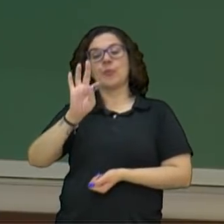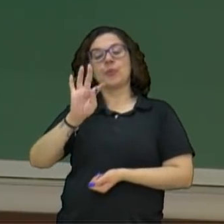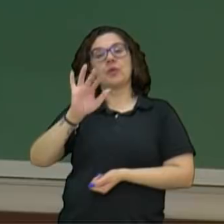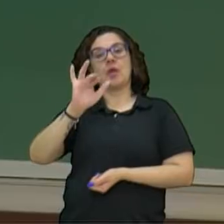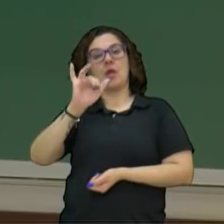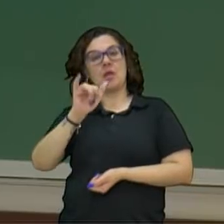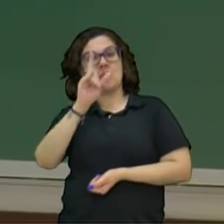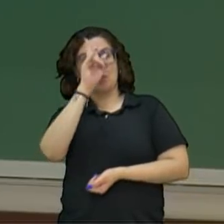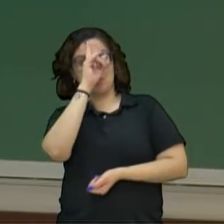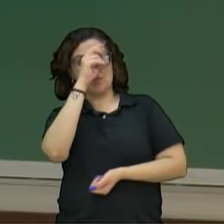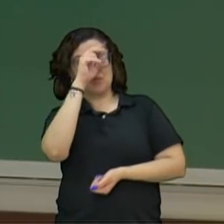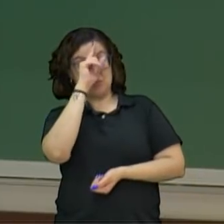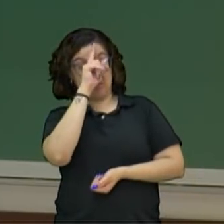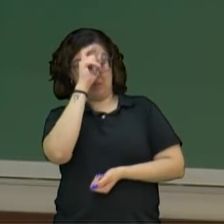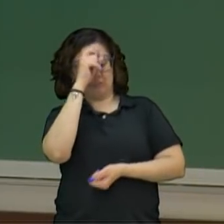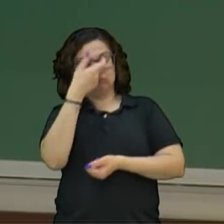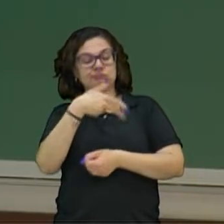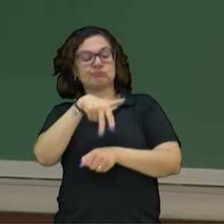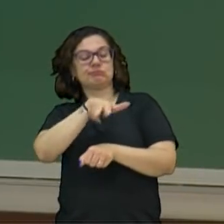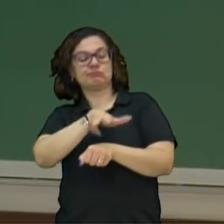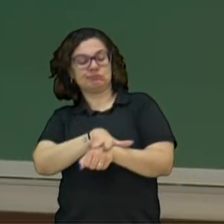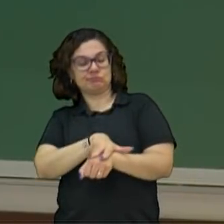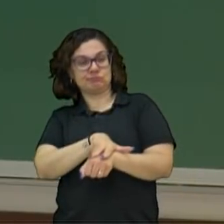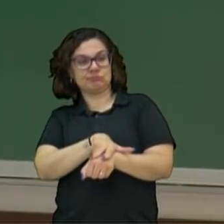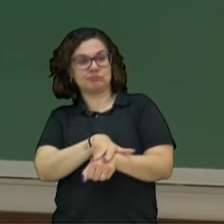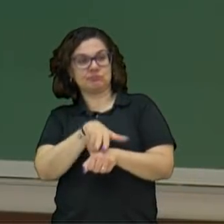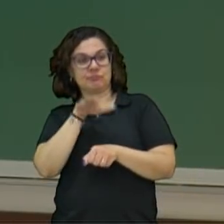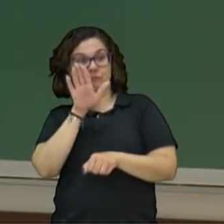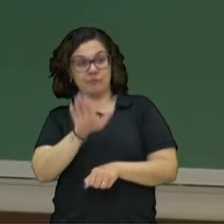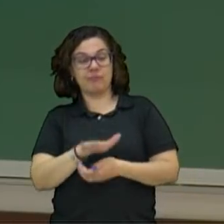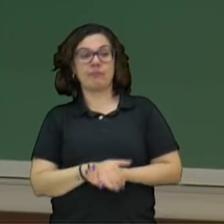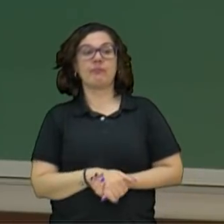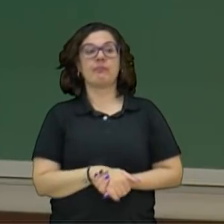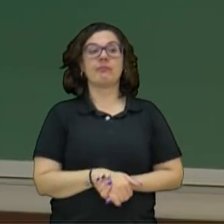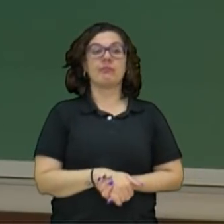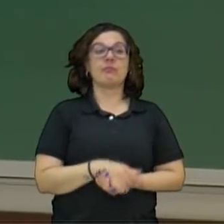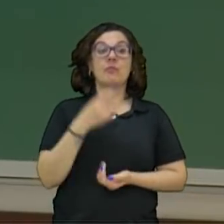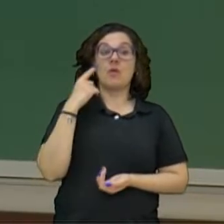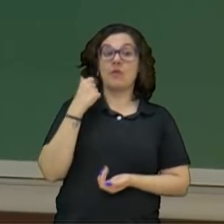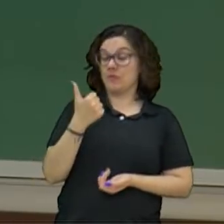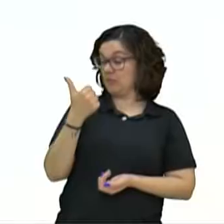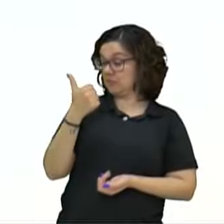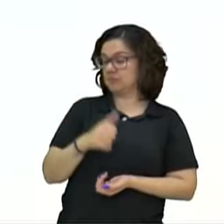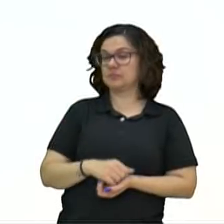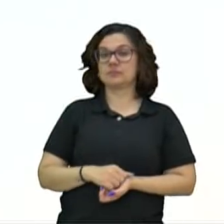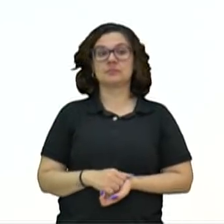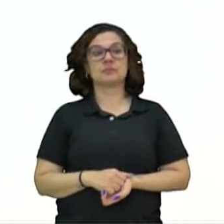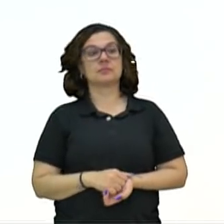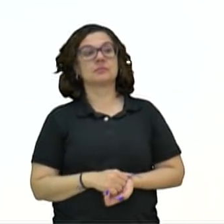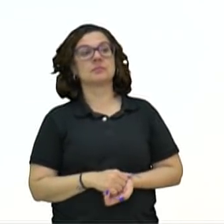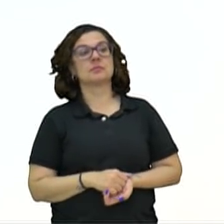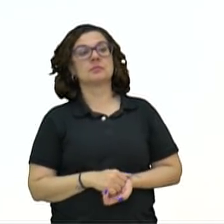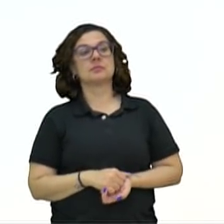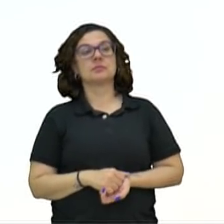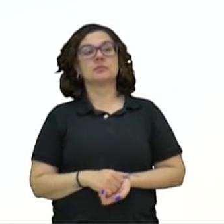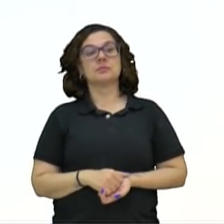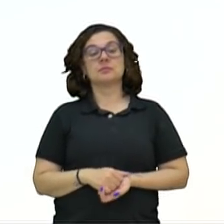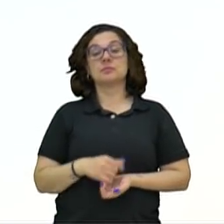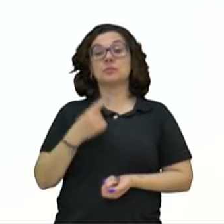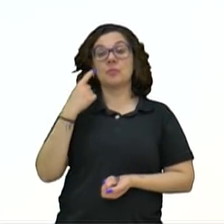terapia intensiva. Ficou mal, precisou, né, ficar lá em coma, tá? E olha só, a